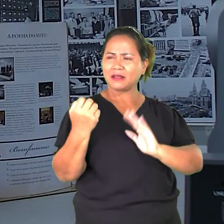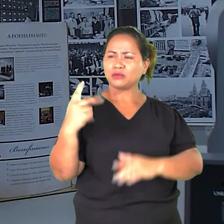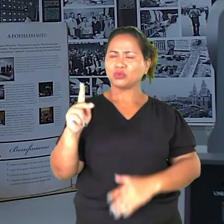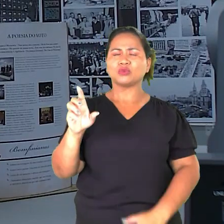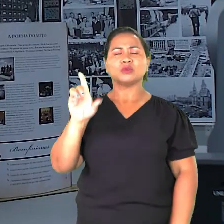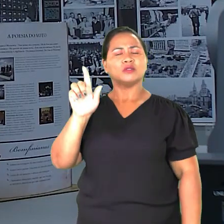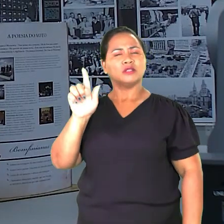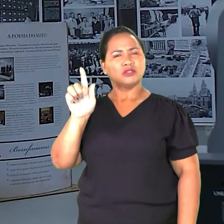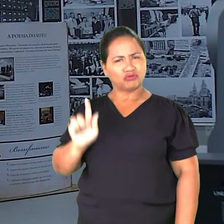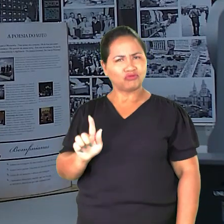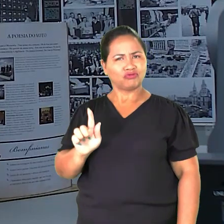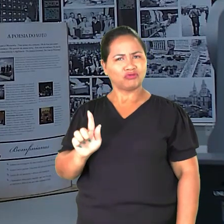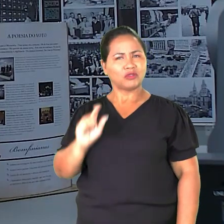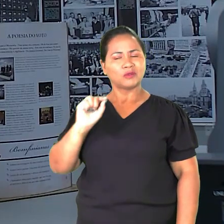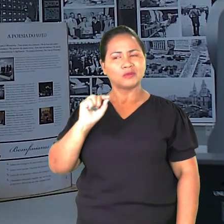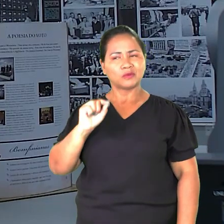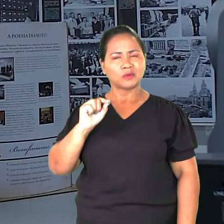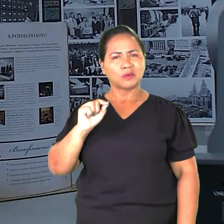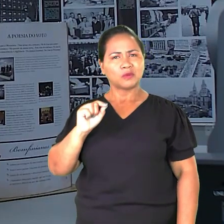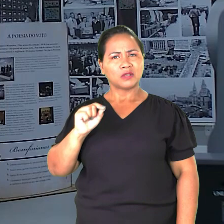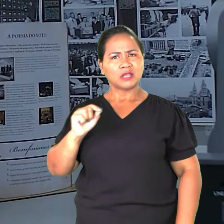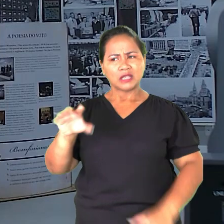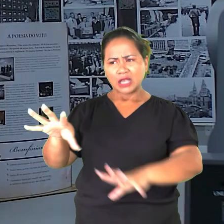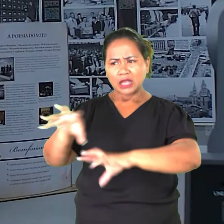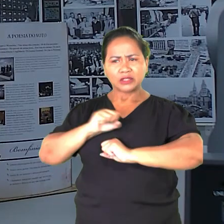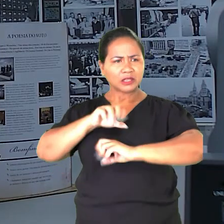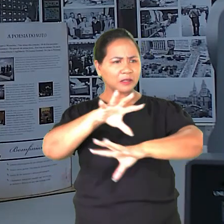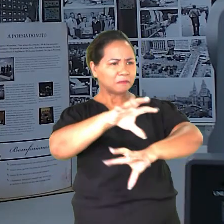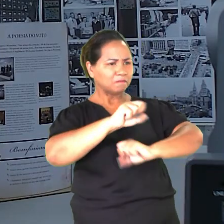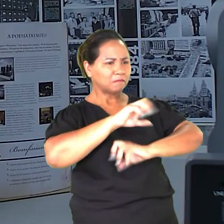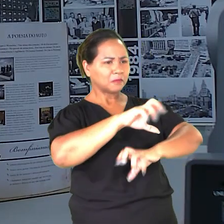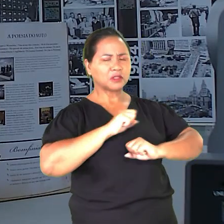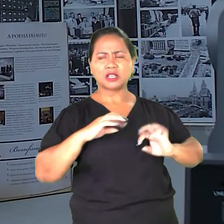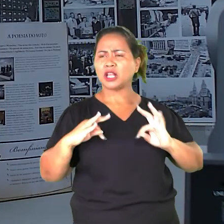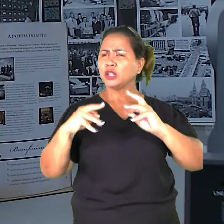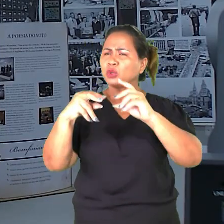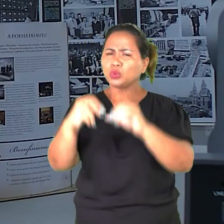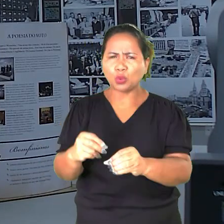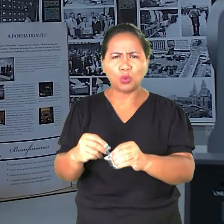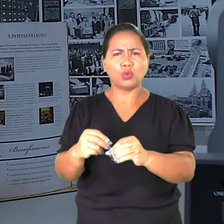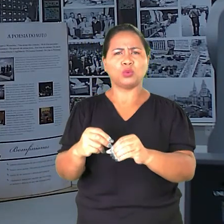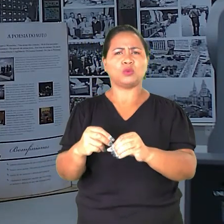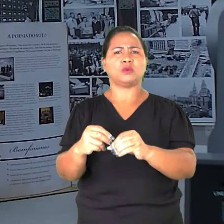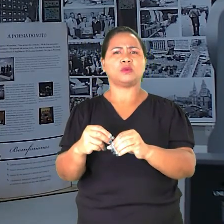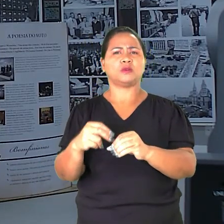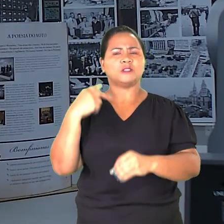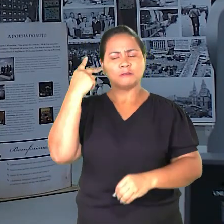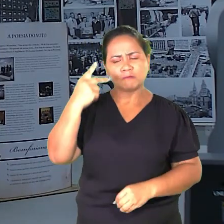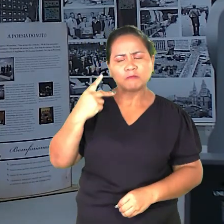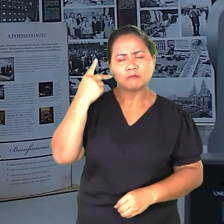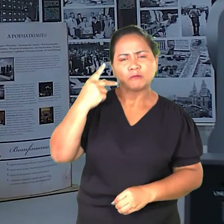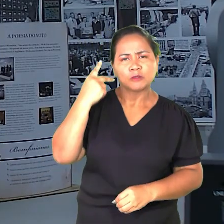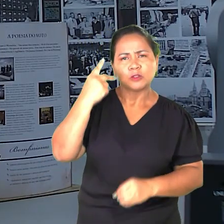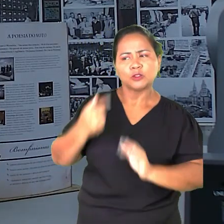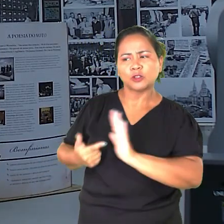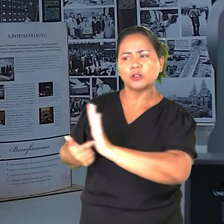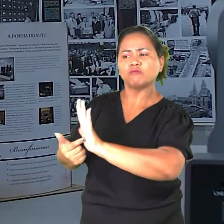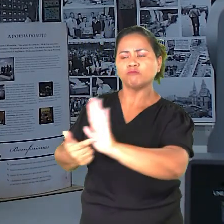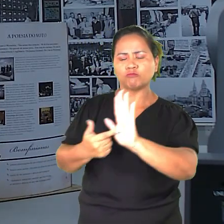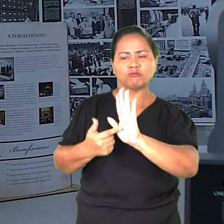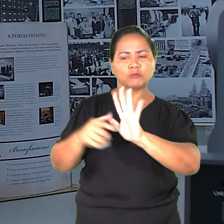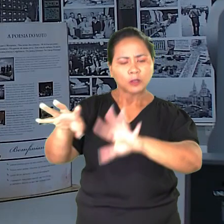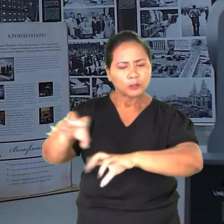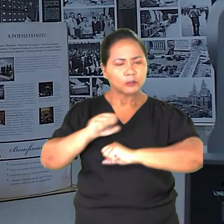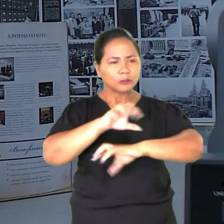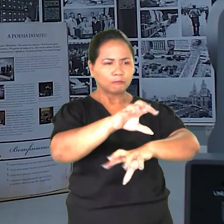sua gestão foi de abraçar todas as políticas que a gente levou na sua mesa. E aqui é a política